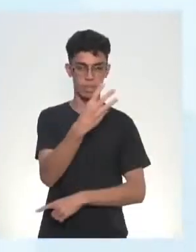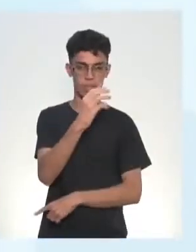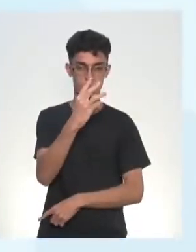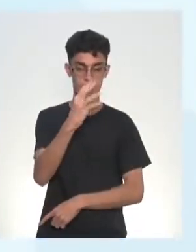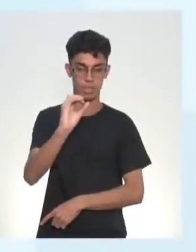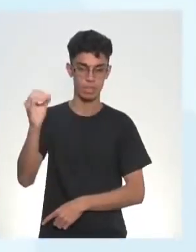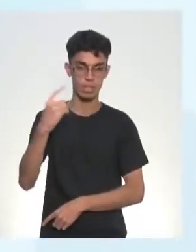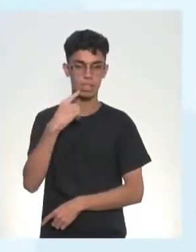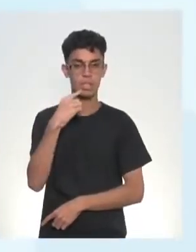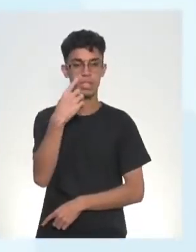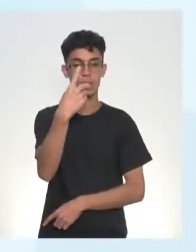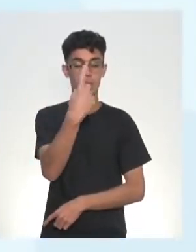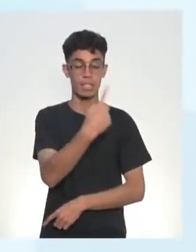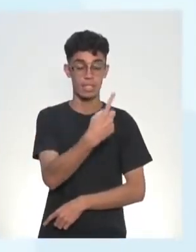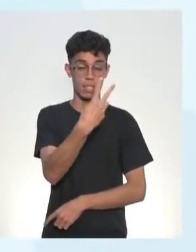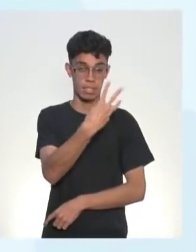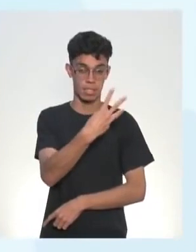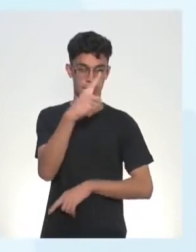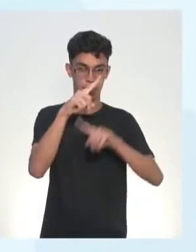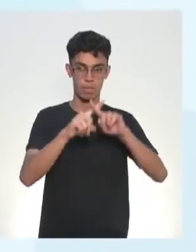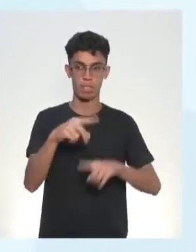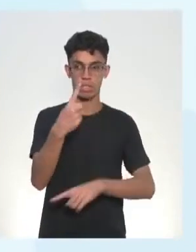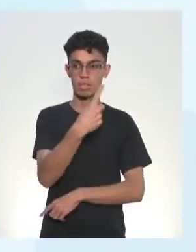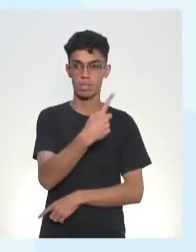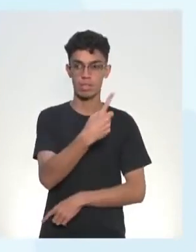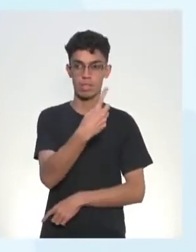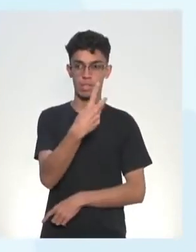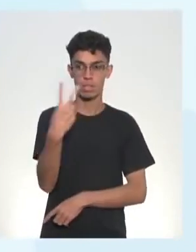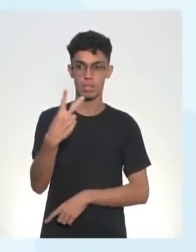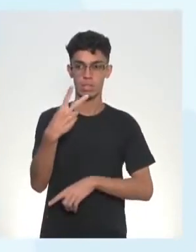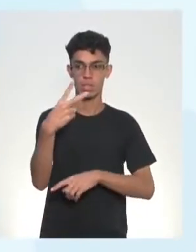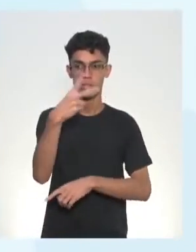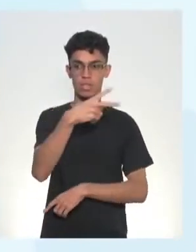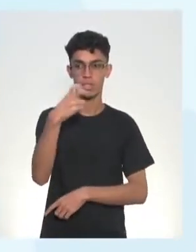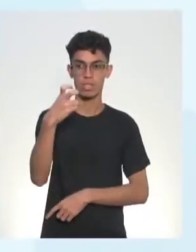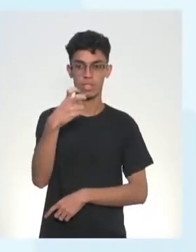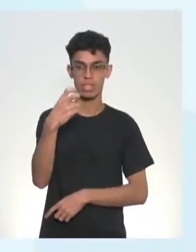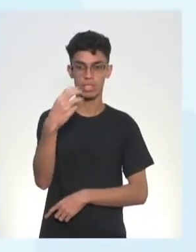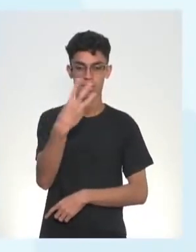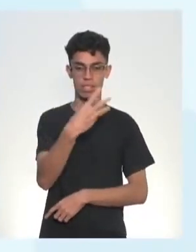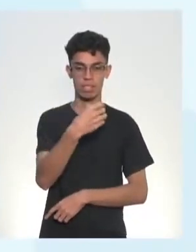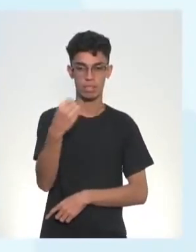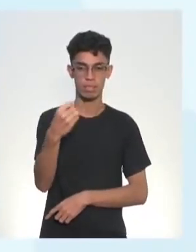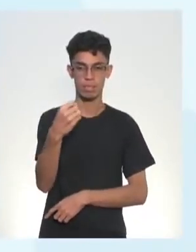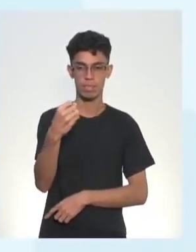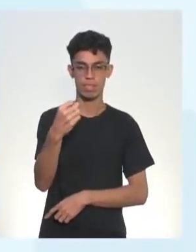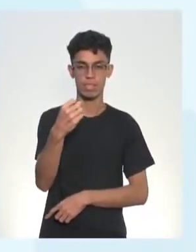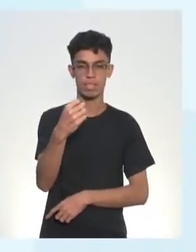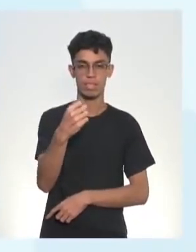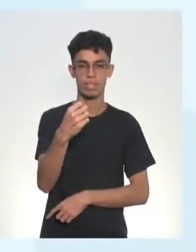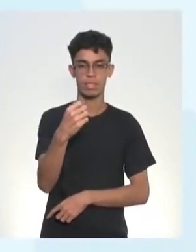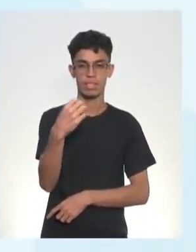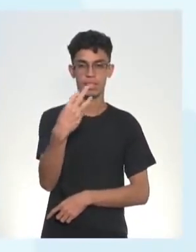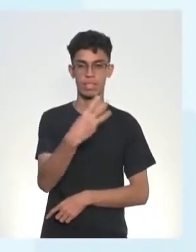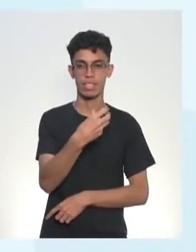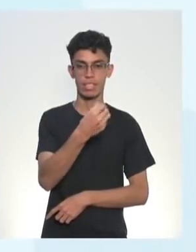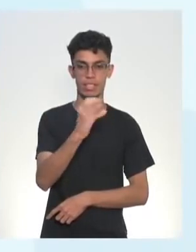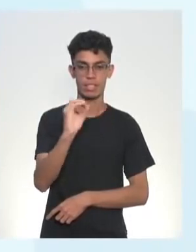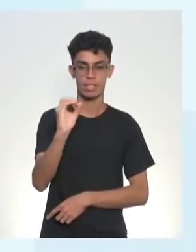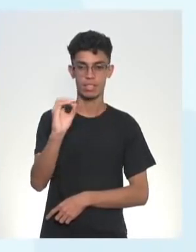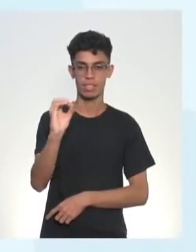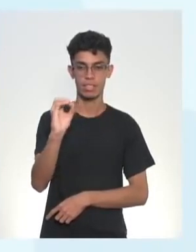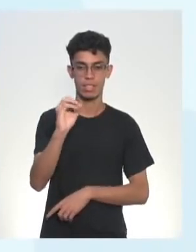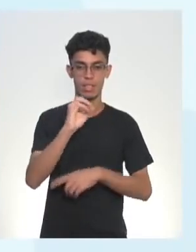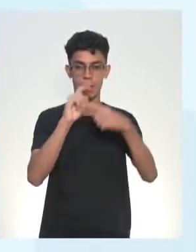dá para fazer de cabeça, que é 36. Então, em cima eu vou ter o 36 com os 2 zeros. 3.600. Dividido